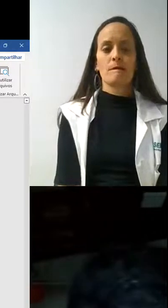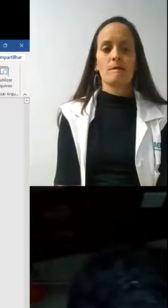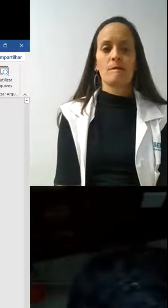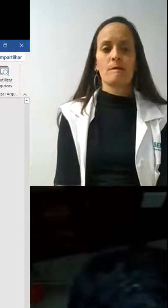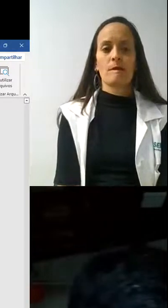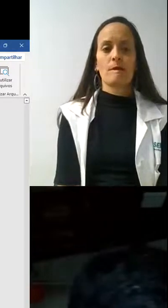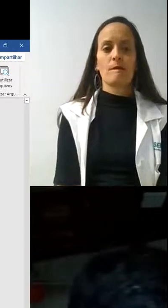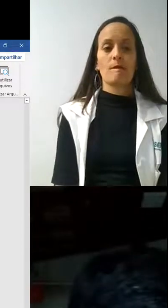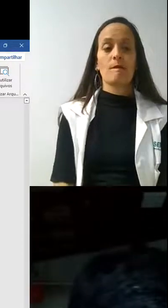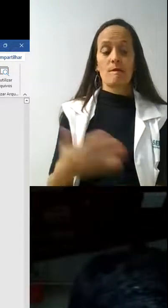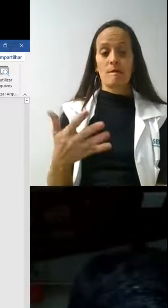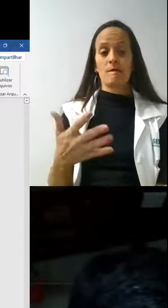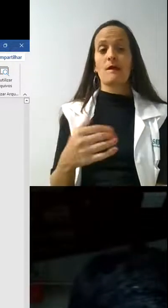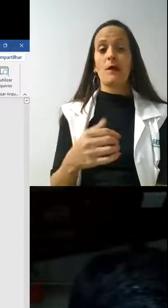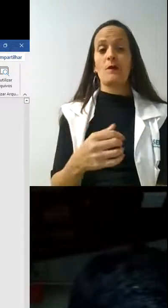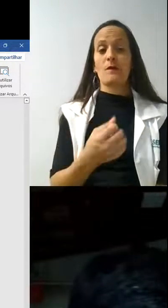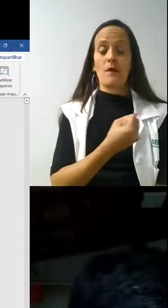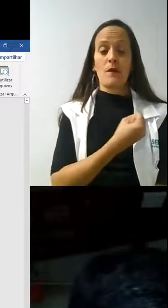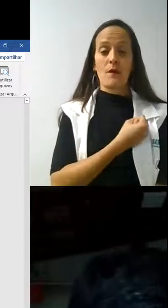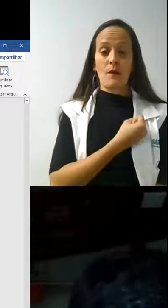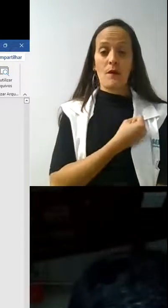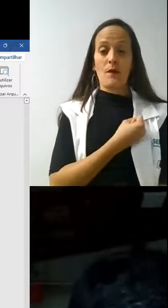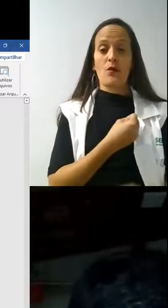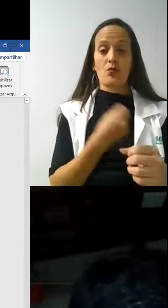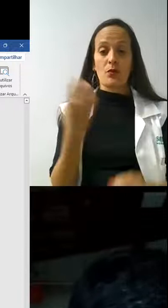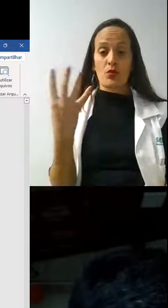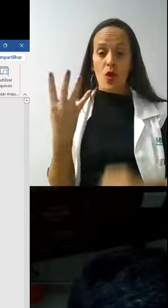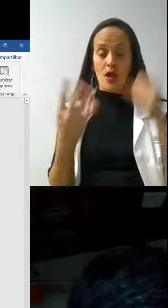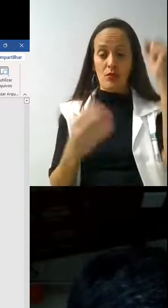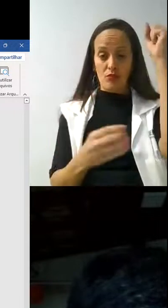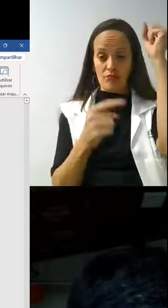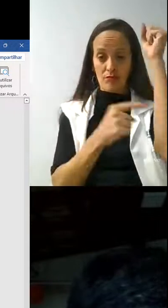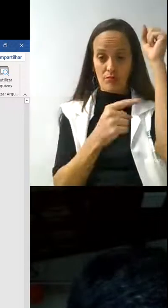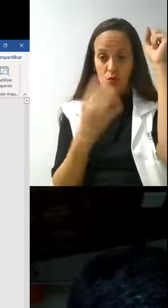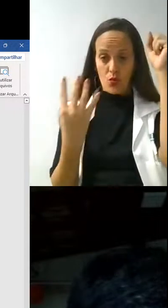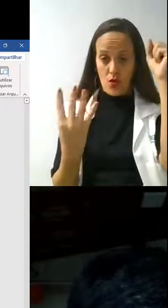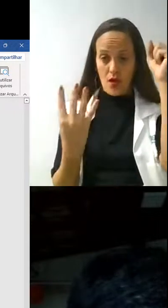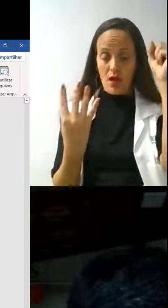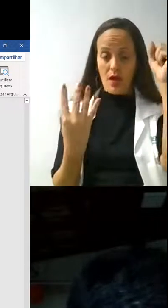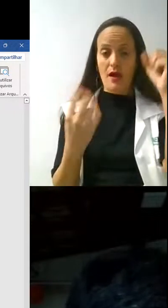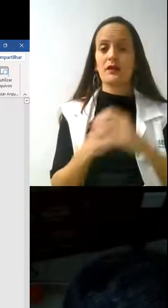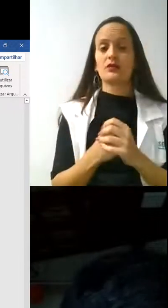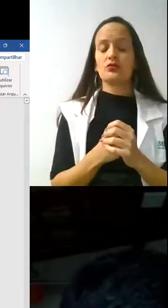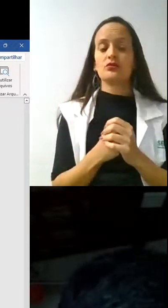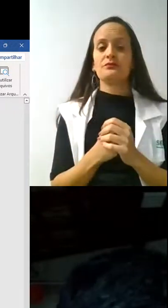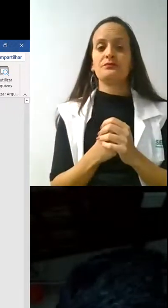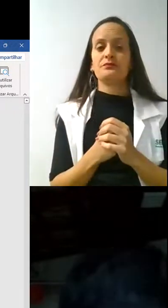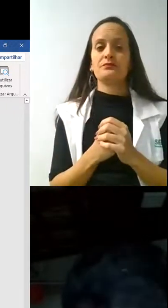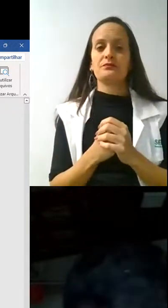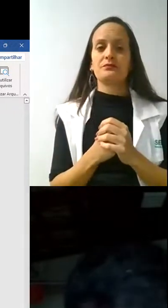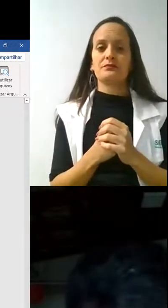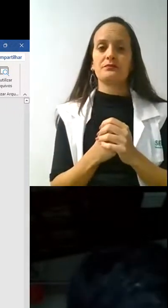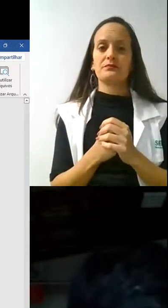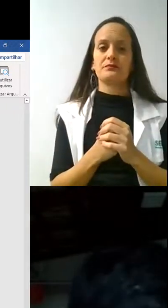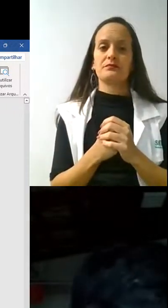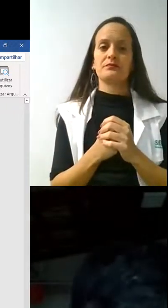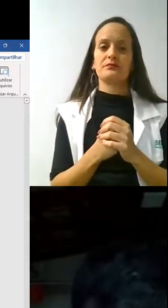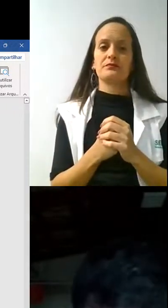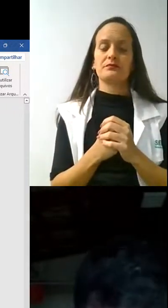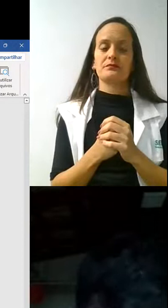Então, ó, o poste número 4, que é o da letra... Na verdade, é essa situação aqui, né? São 3 questões aqui, A, B e